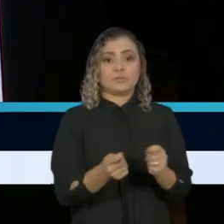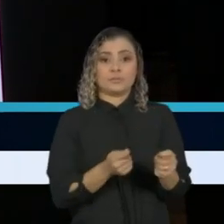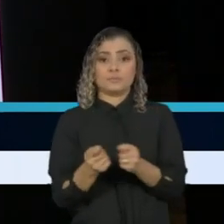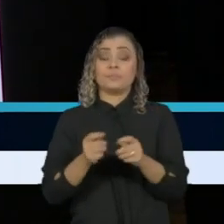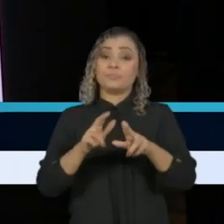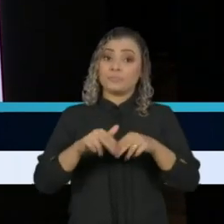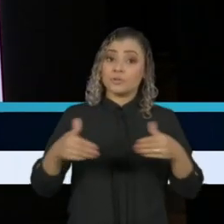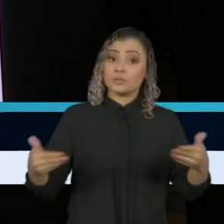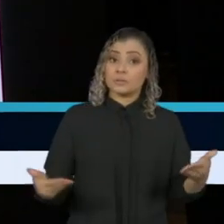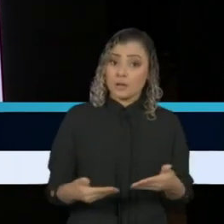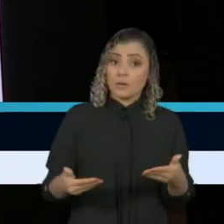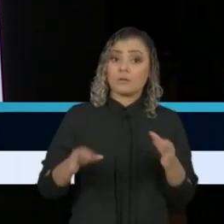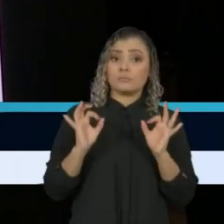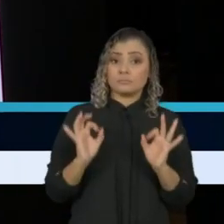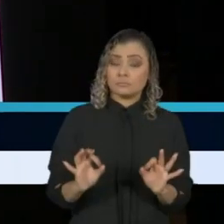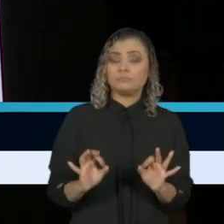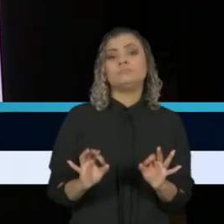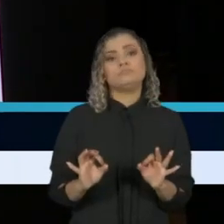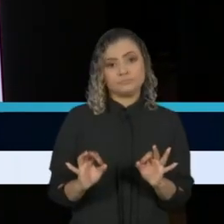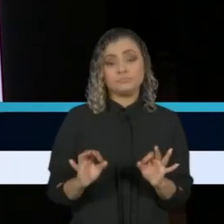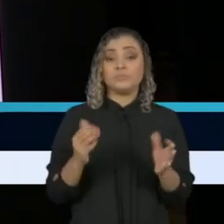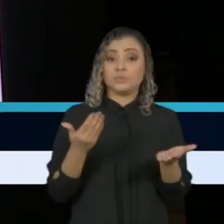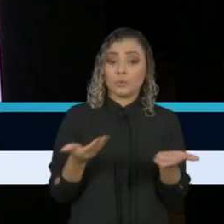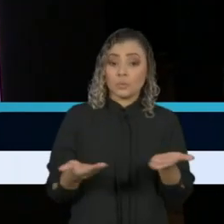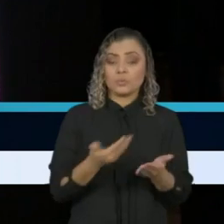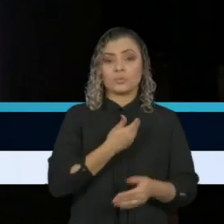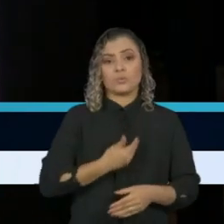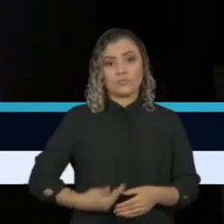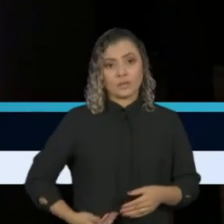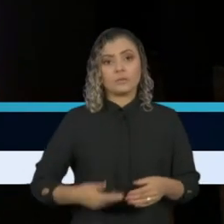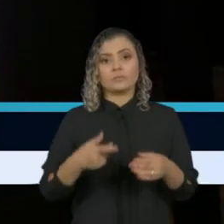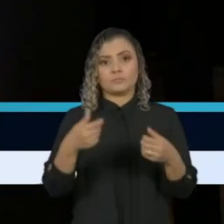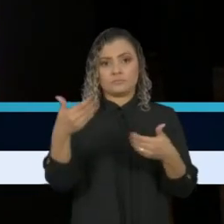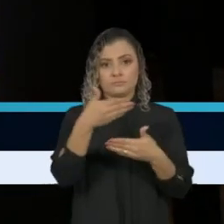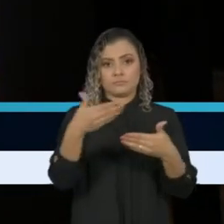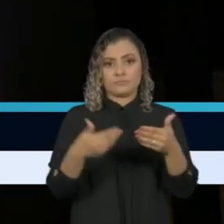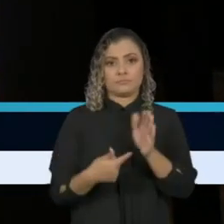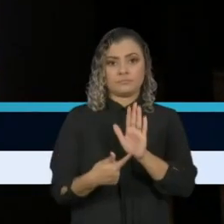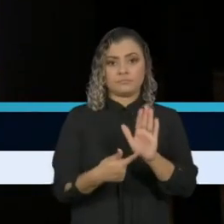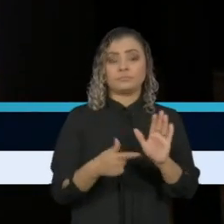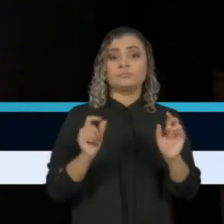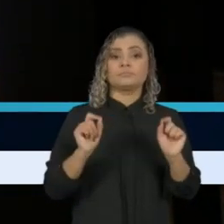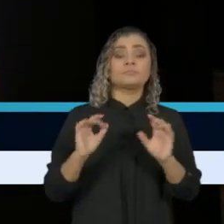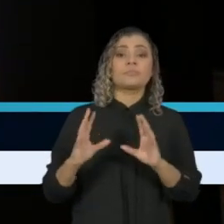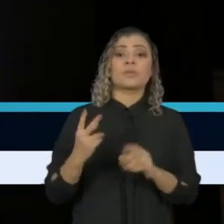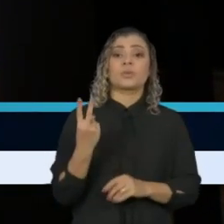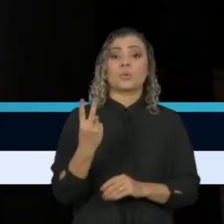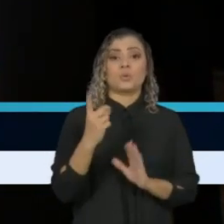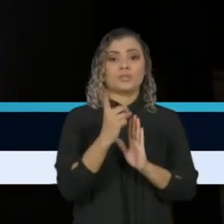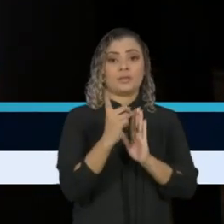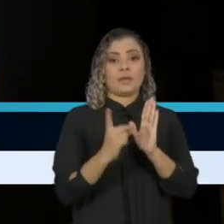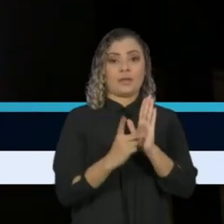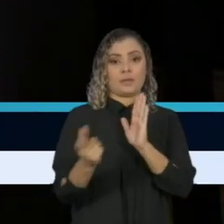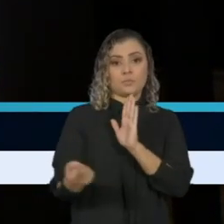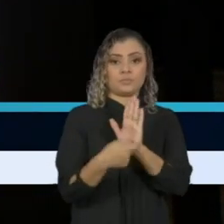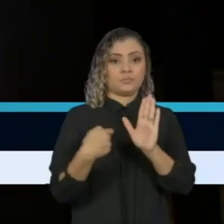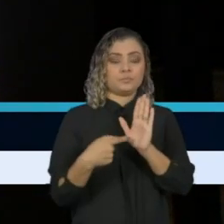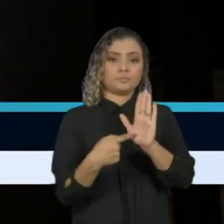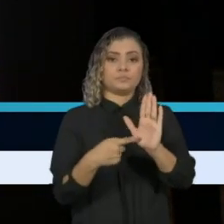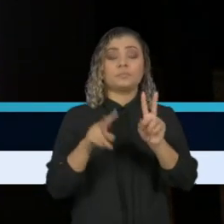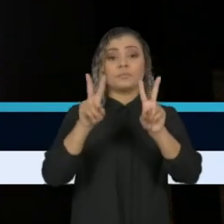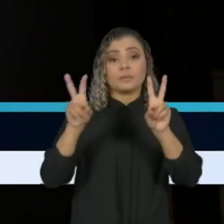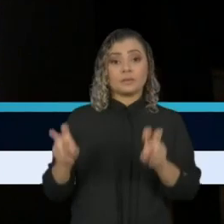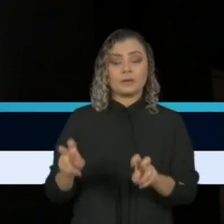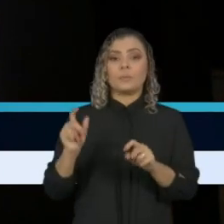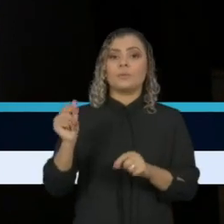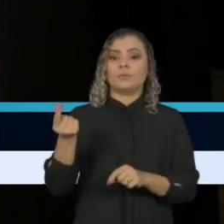dessa constatação é que hoje o governador, pode passar a próxima, editou 2 decretos. Um que trata do custeio